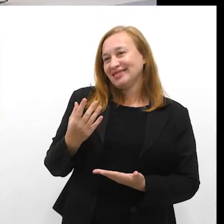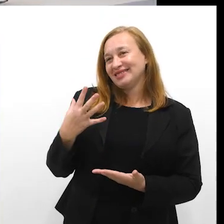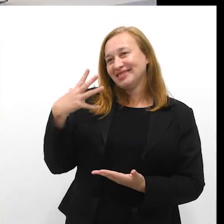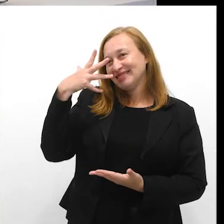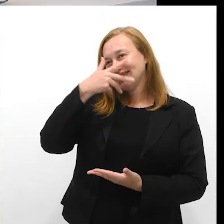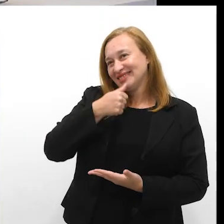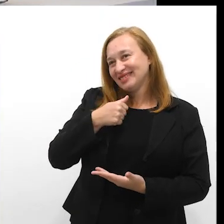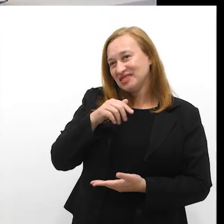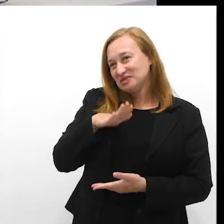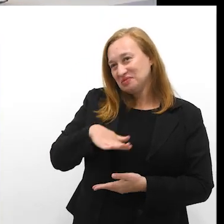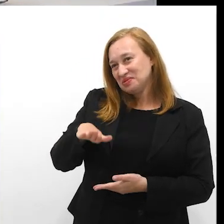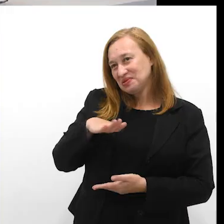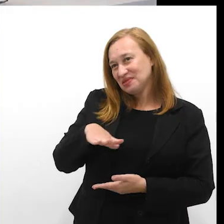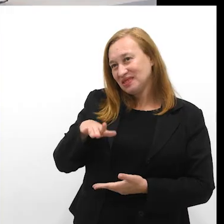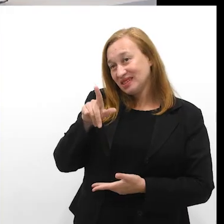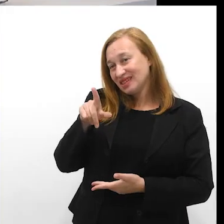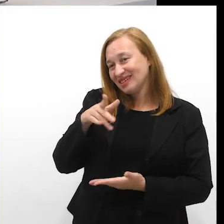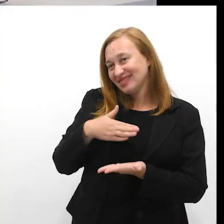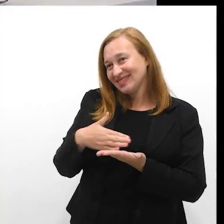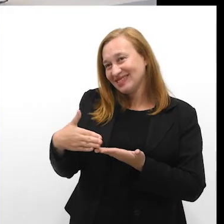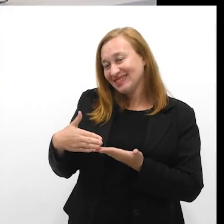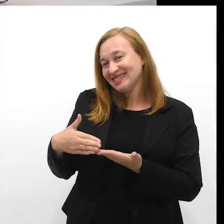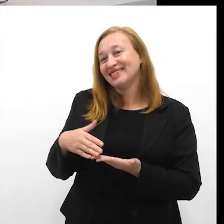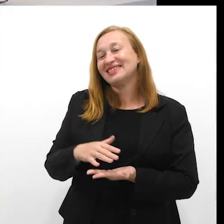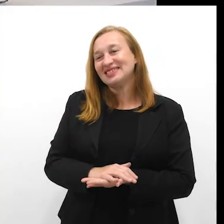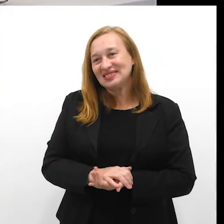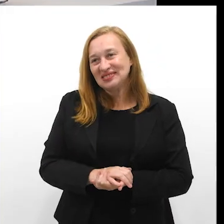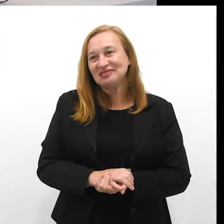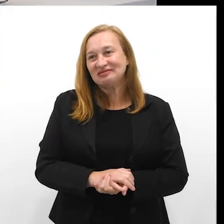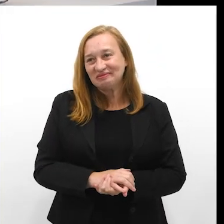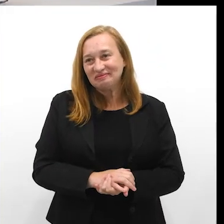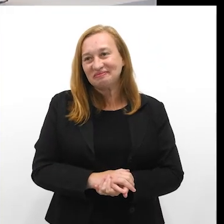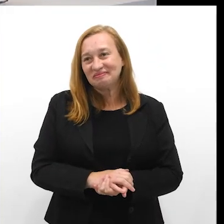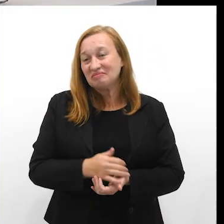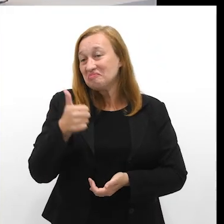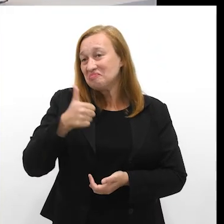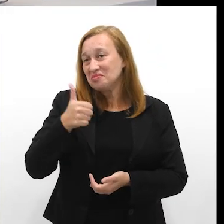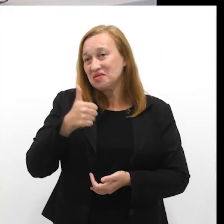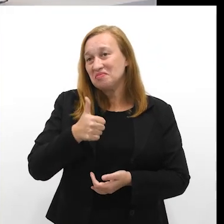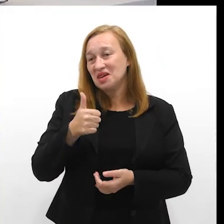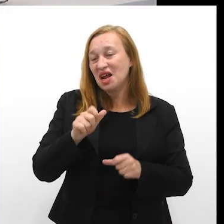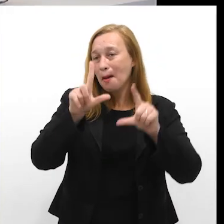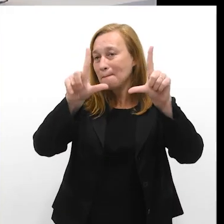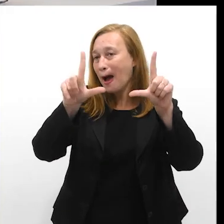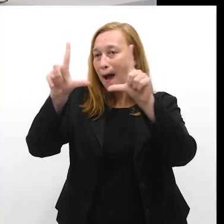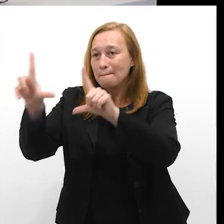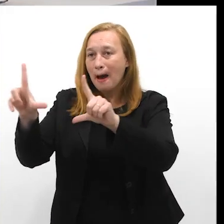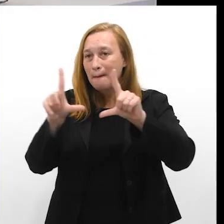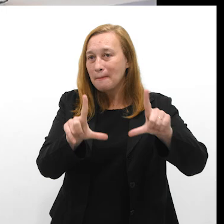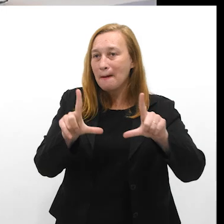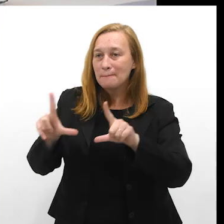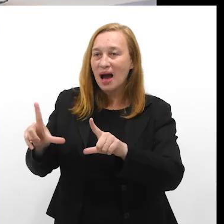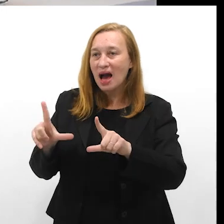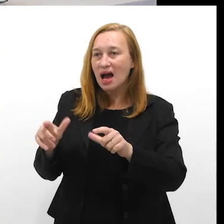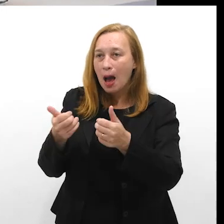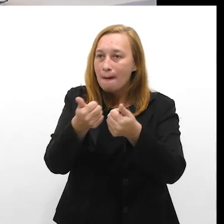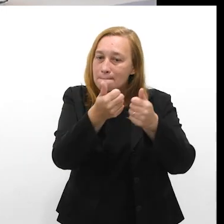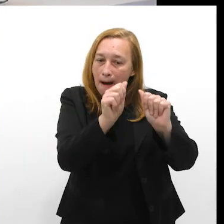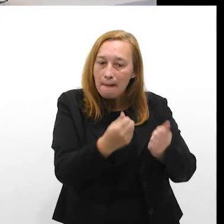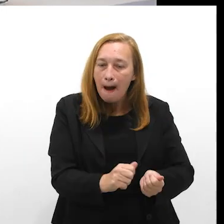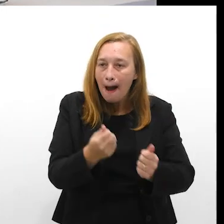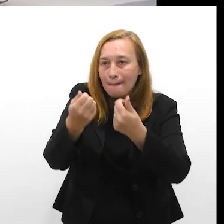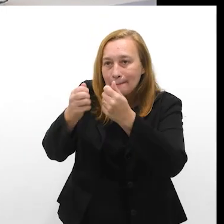Que fofa, pequenininha. Isso é lá no início. Lá no início, foi a minha primeira exposição